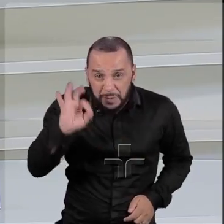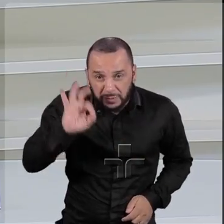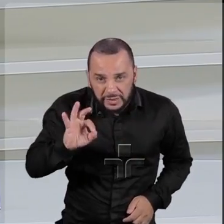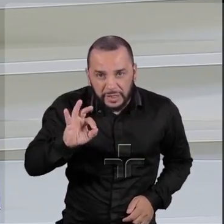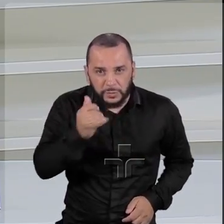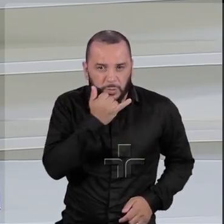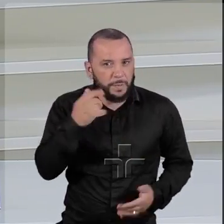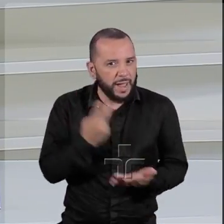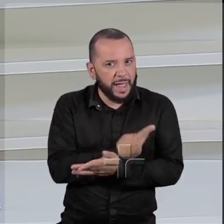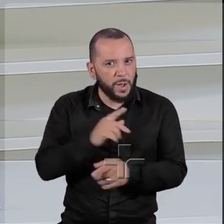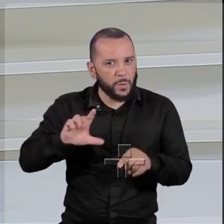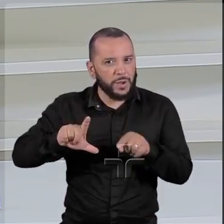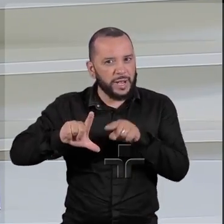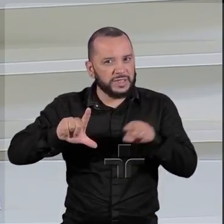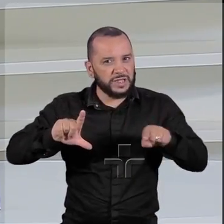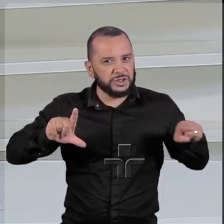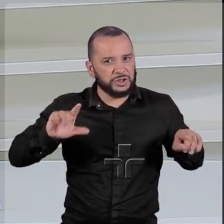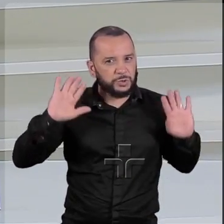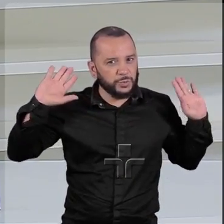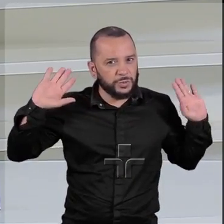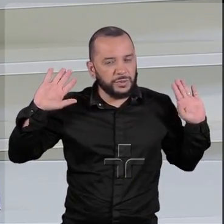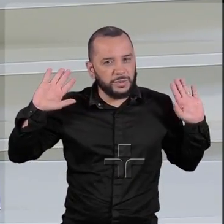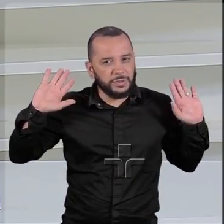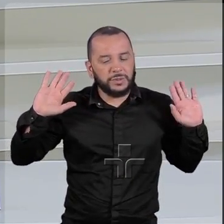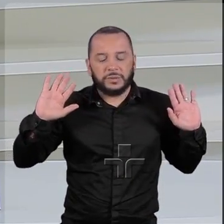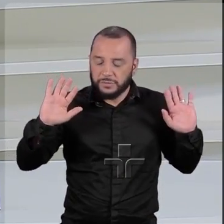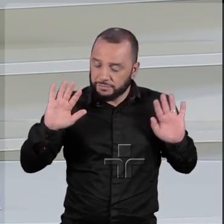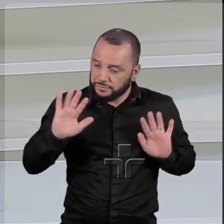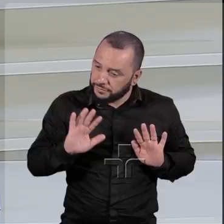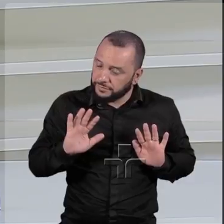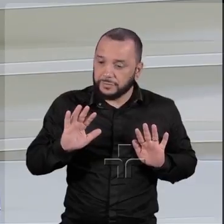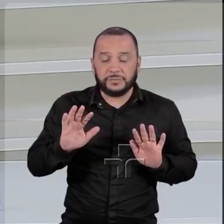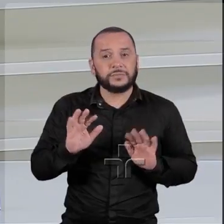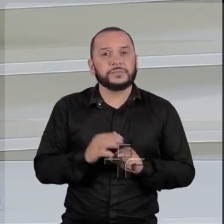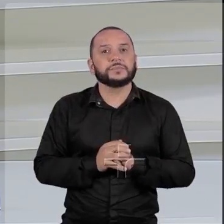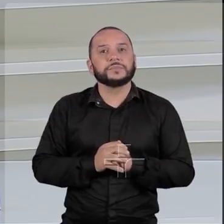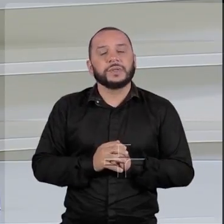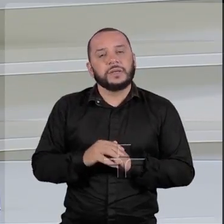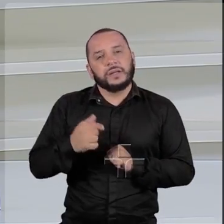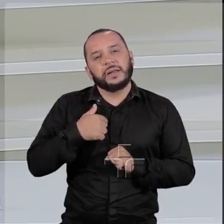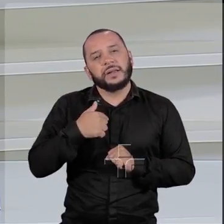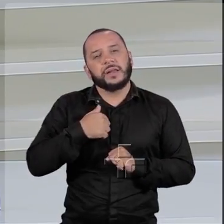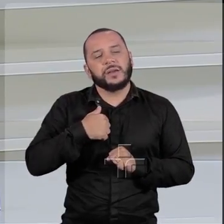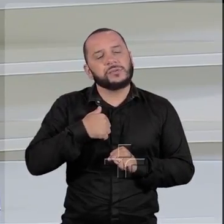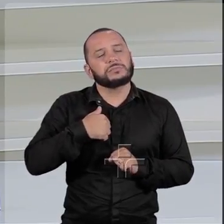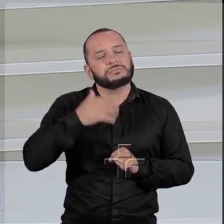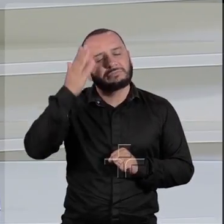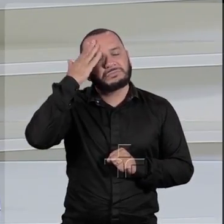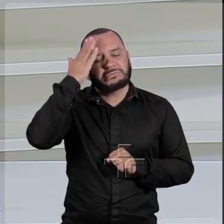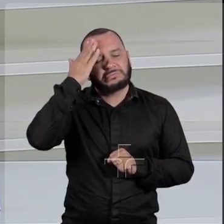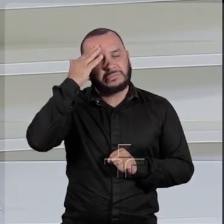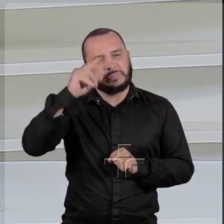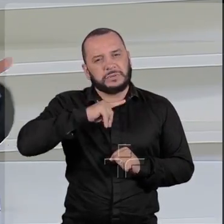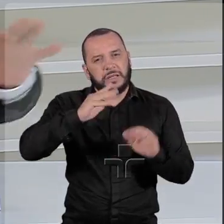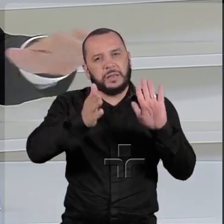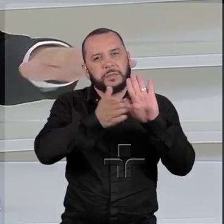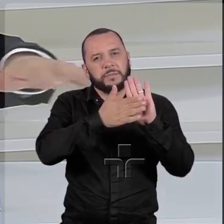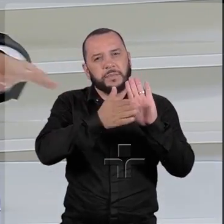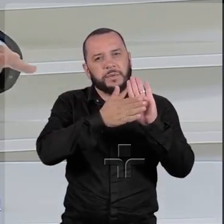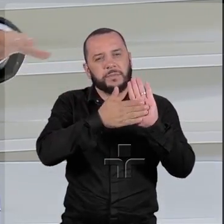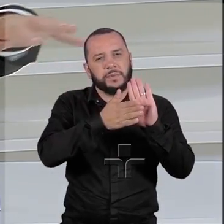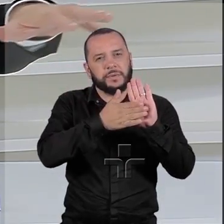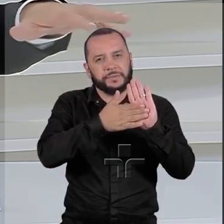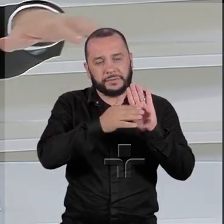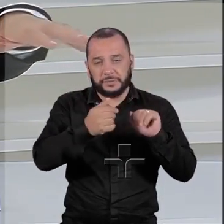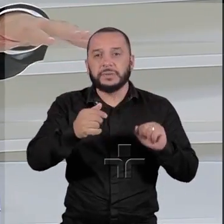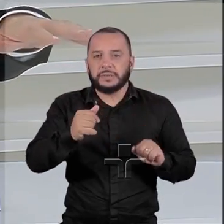Mas o fato todo é que eu também estou convencido que nós vamos ter uma proposta